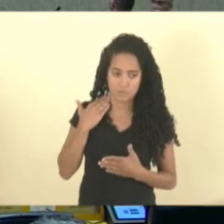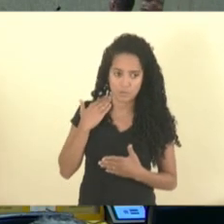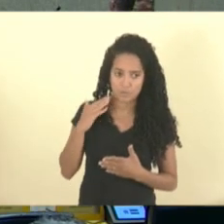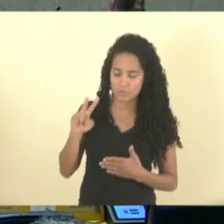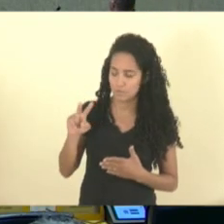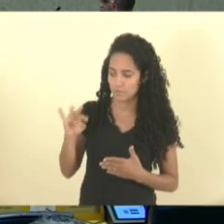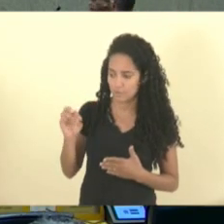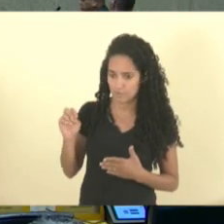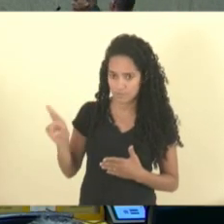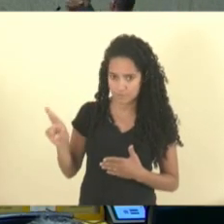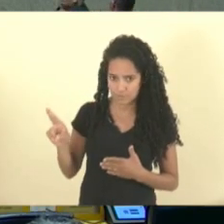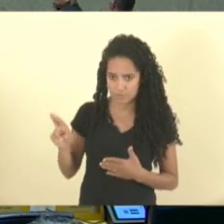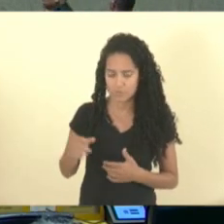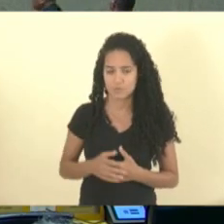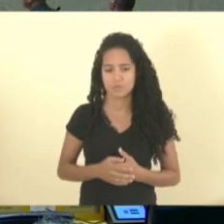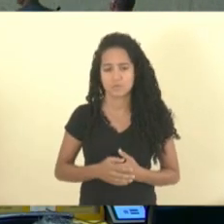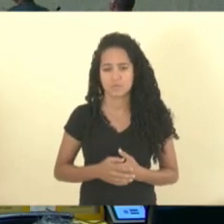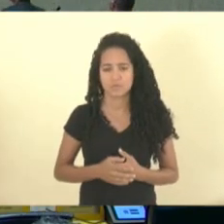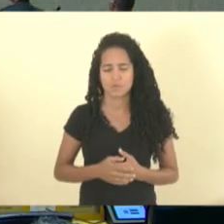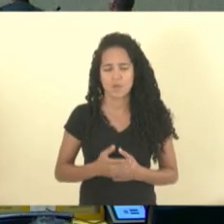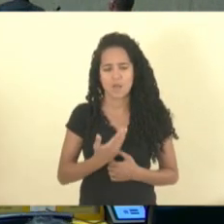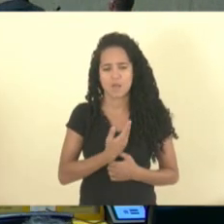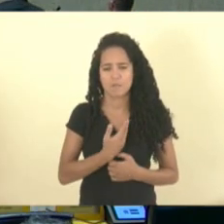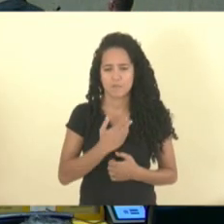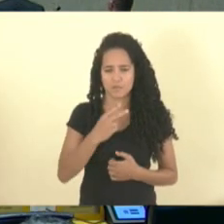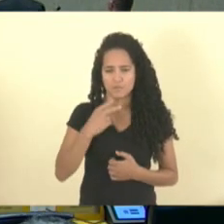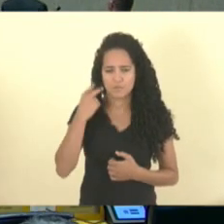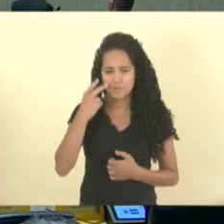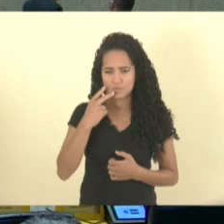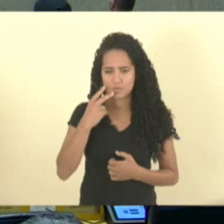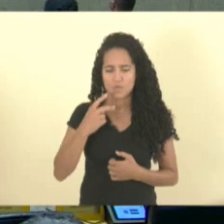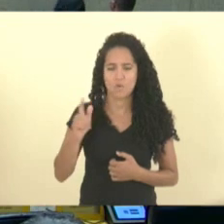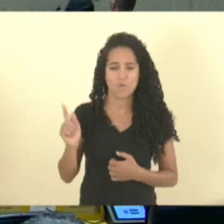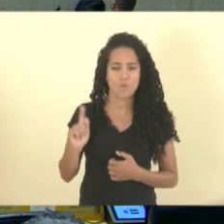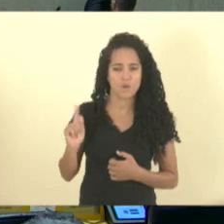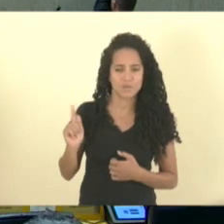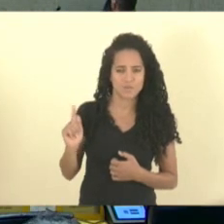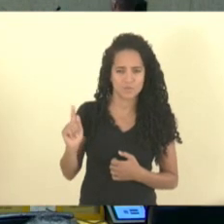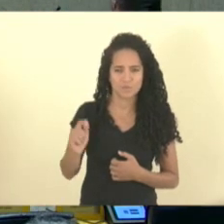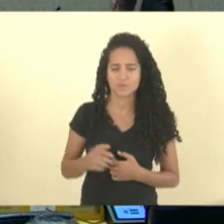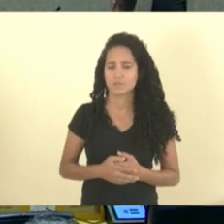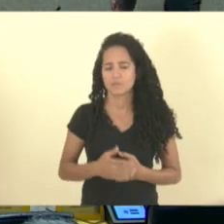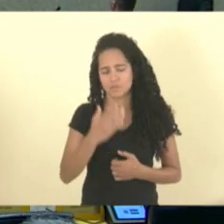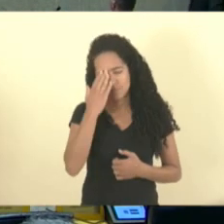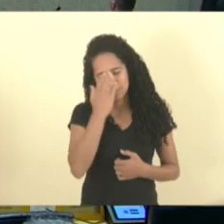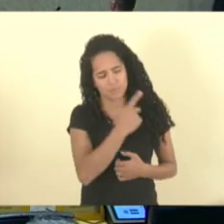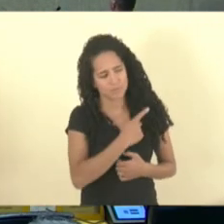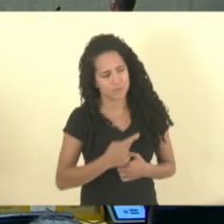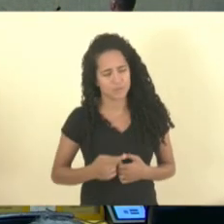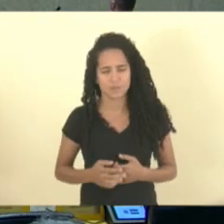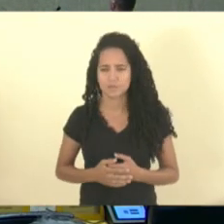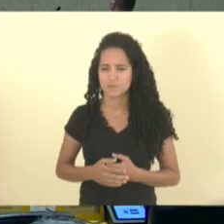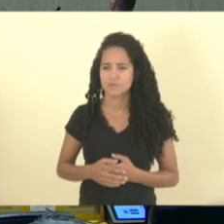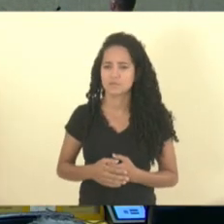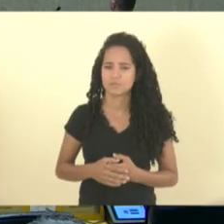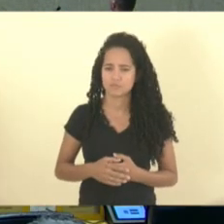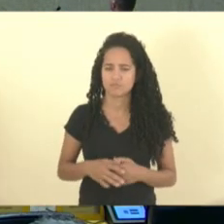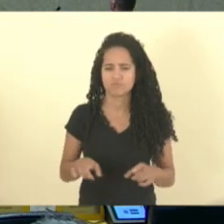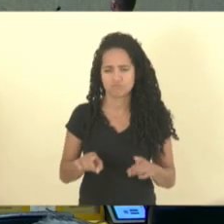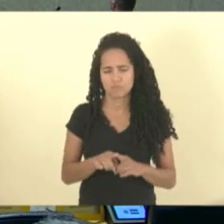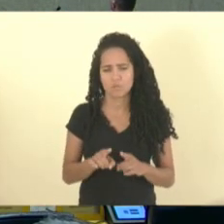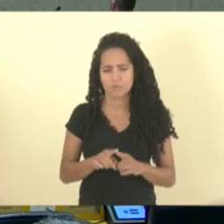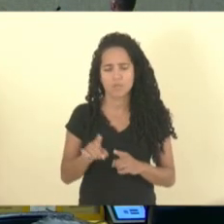amigo do nosso amigo vereador Valmir de Guaçuí. Obrigado, presidente. Ok, então também incluindo